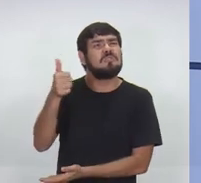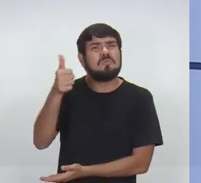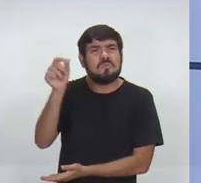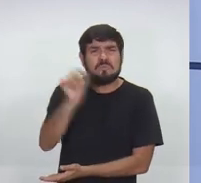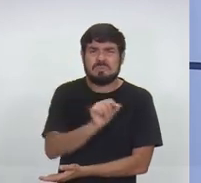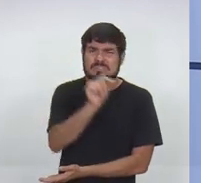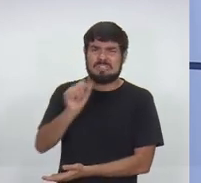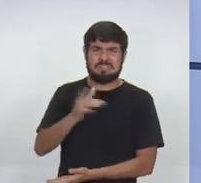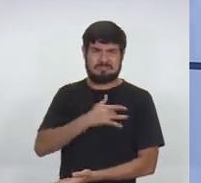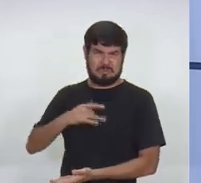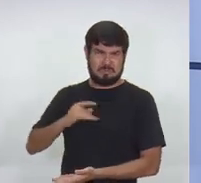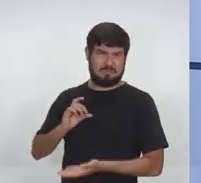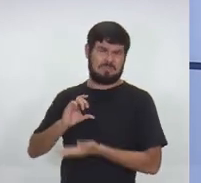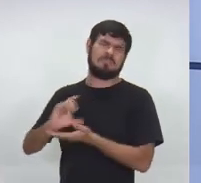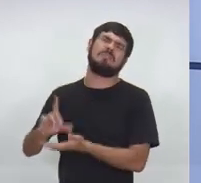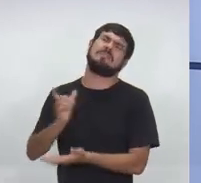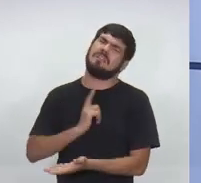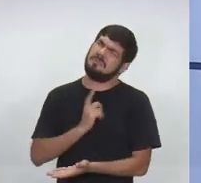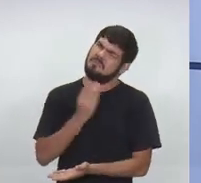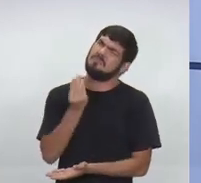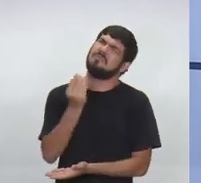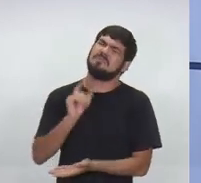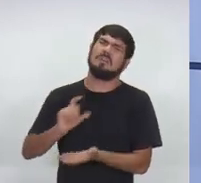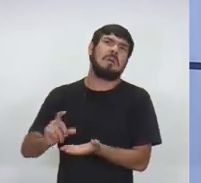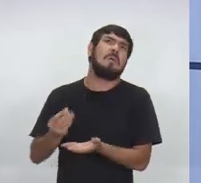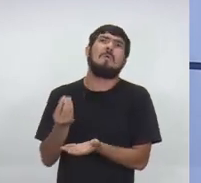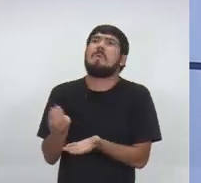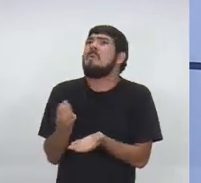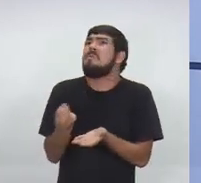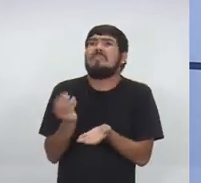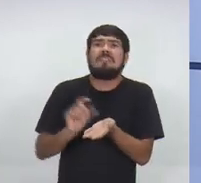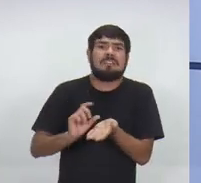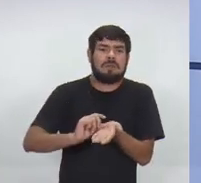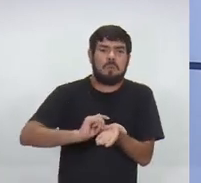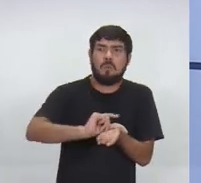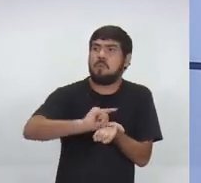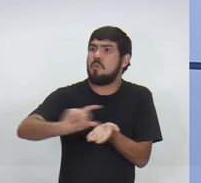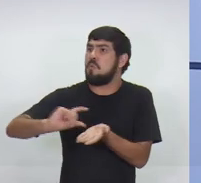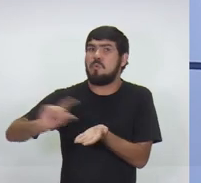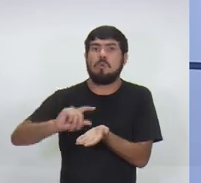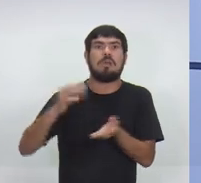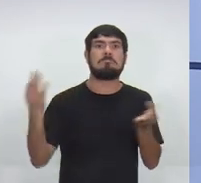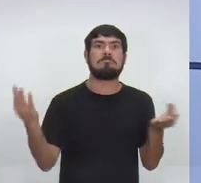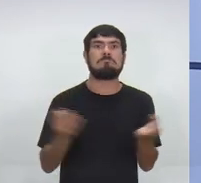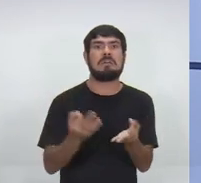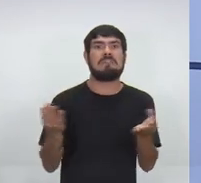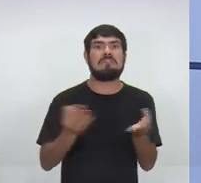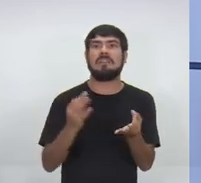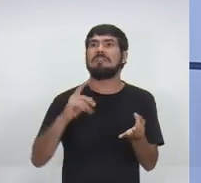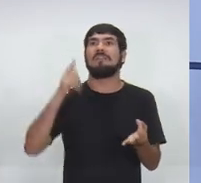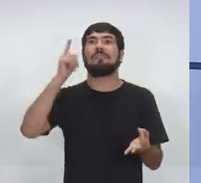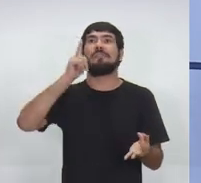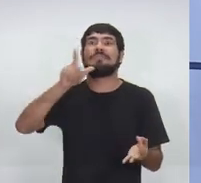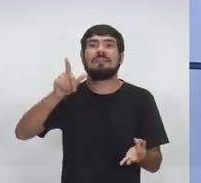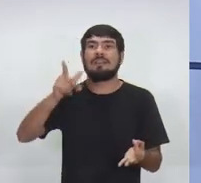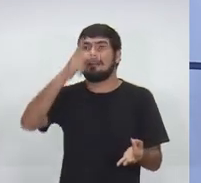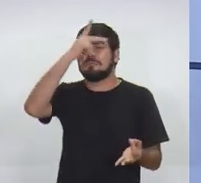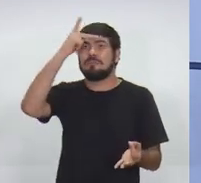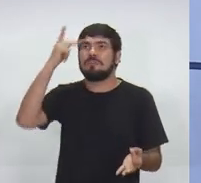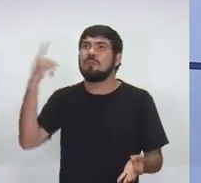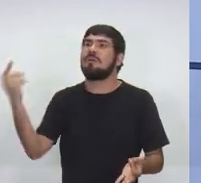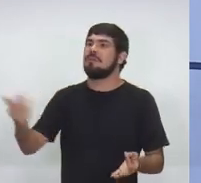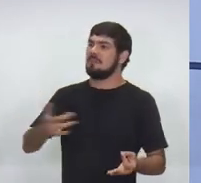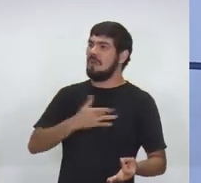muitos recursos o que fazer para otimizar esses recursos e estes recursos cheguem na ponta e atender é a população com